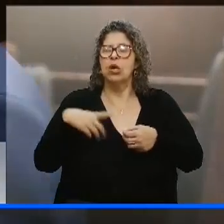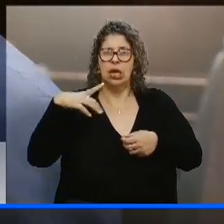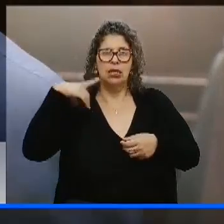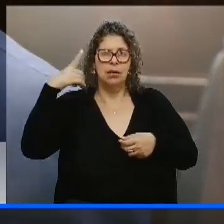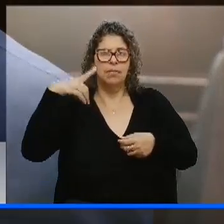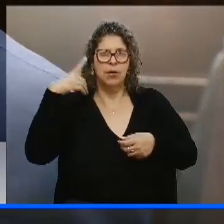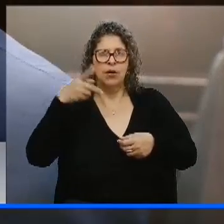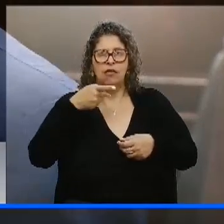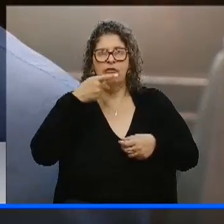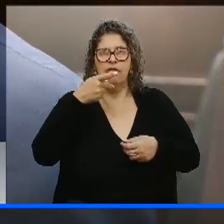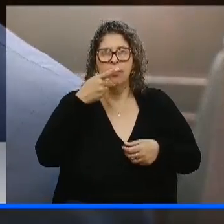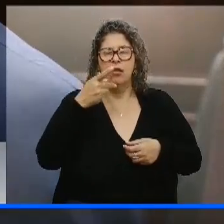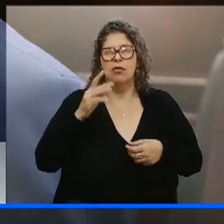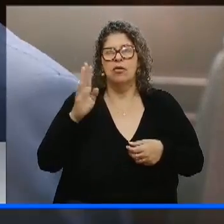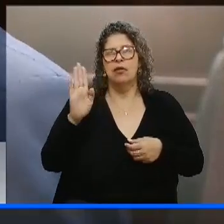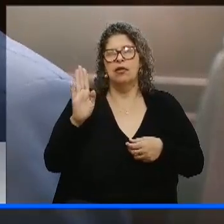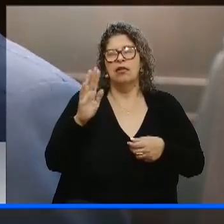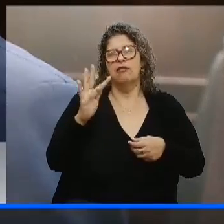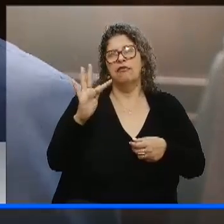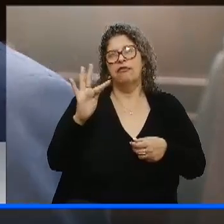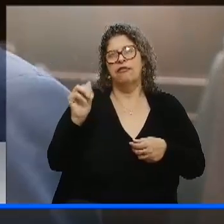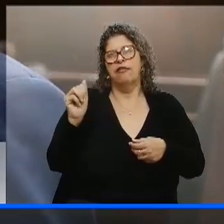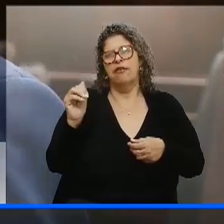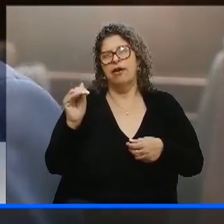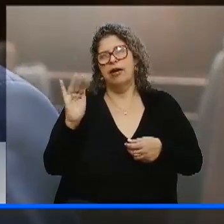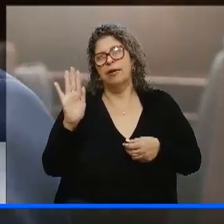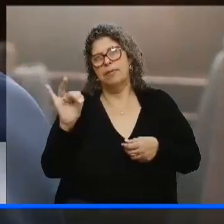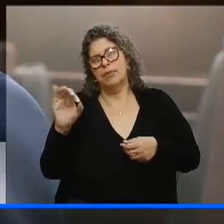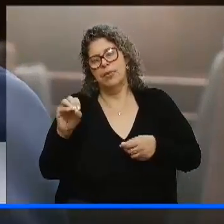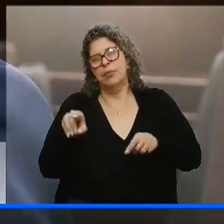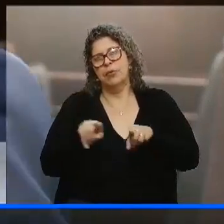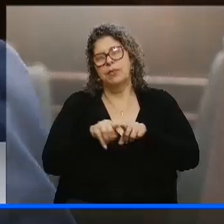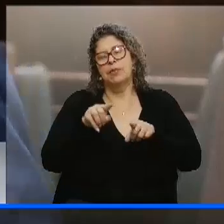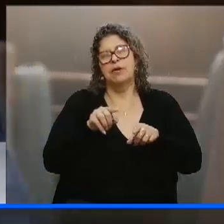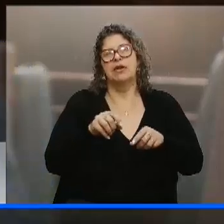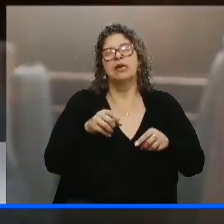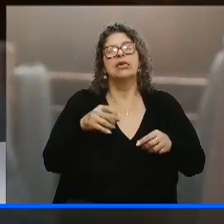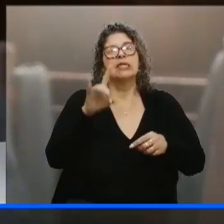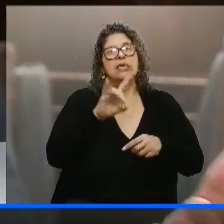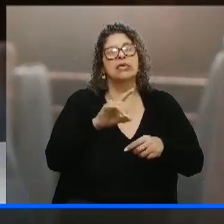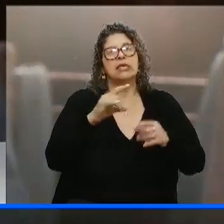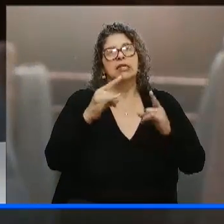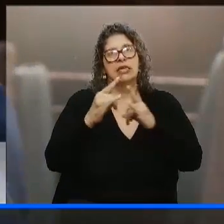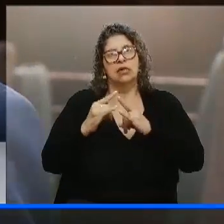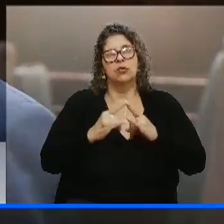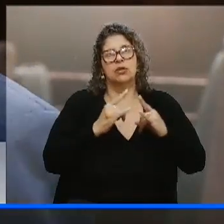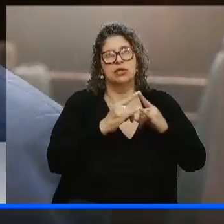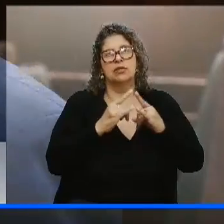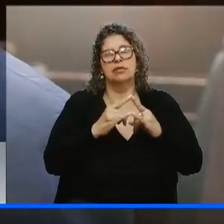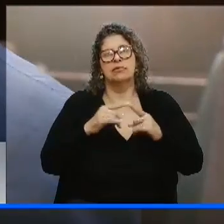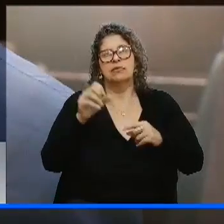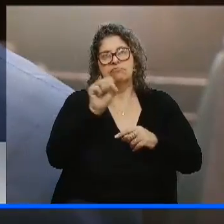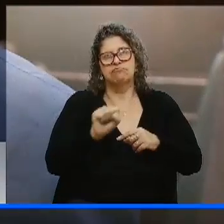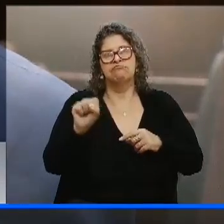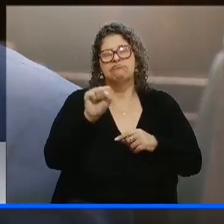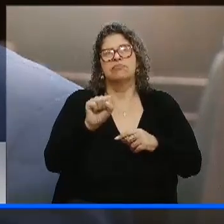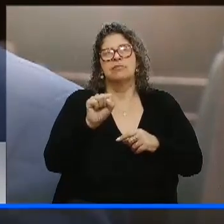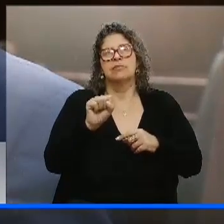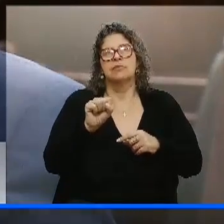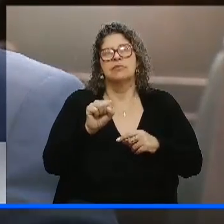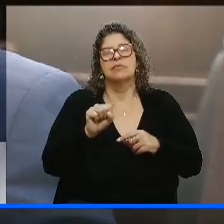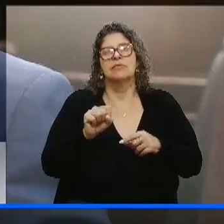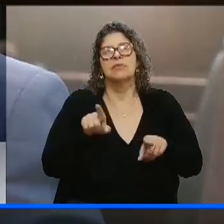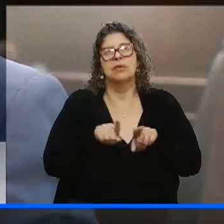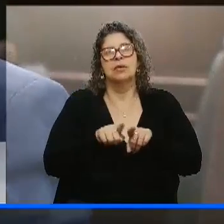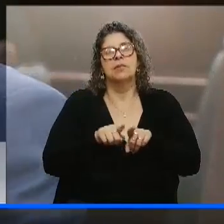fábio branco do mdb esse presidente da associação e sem dúvida alguma dará a sua mensagem e deputados é